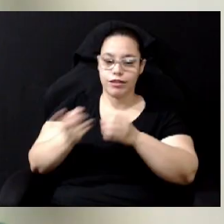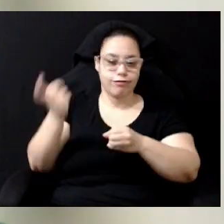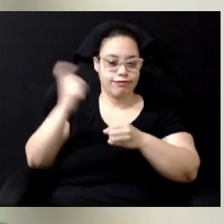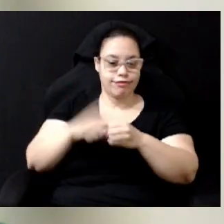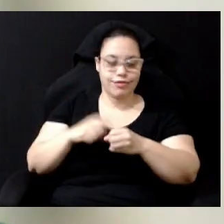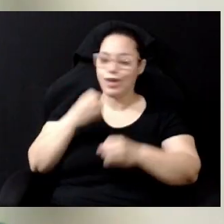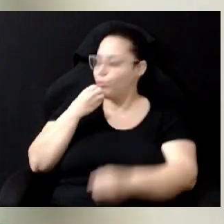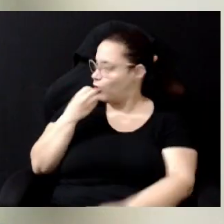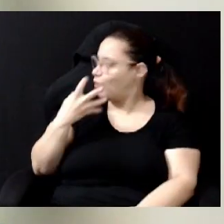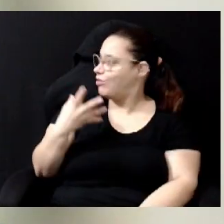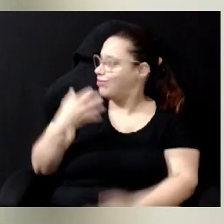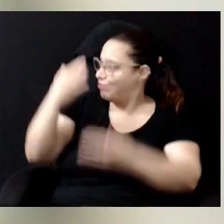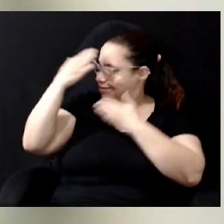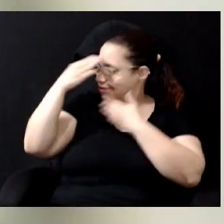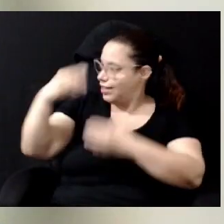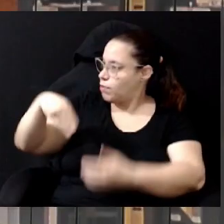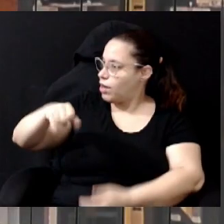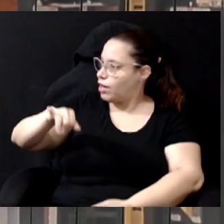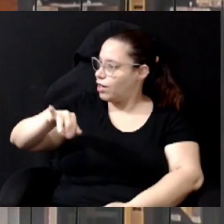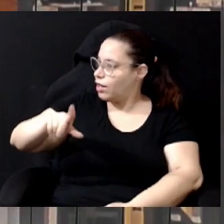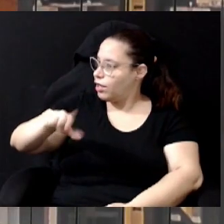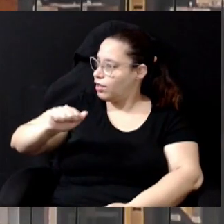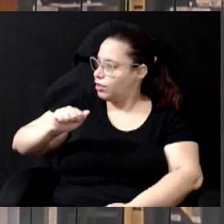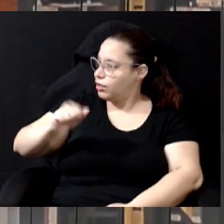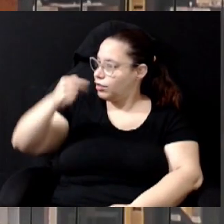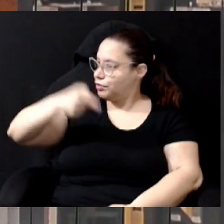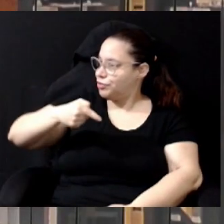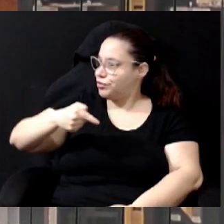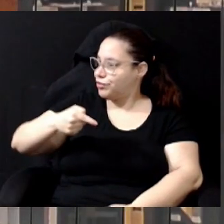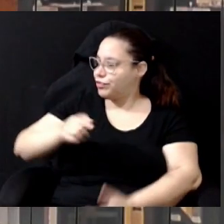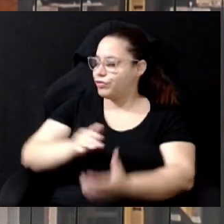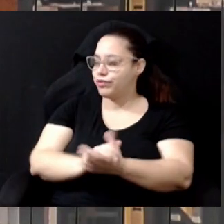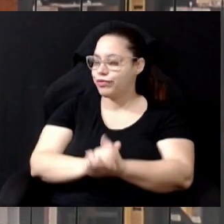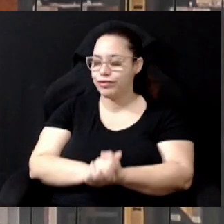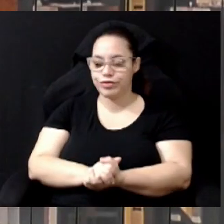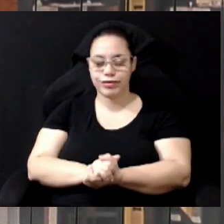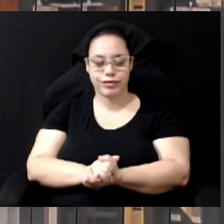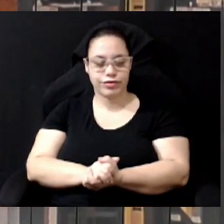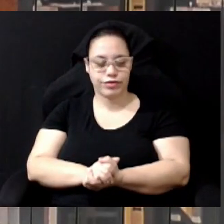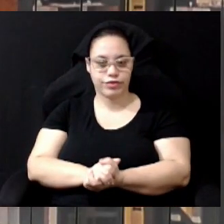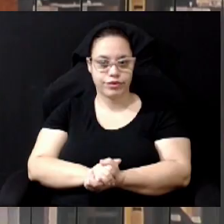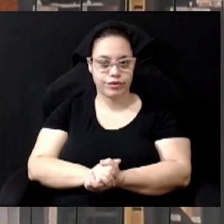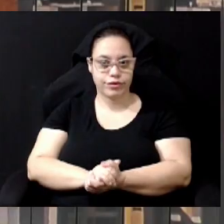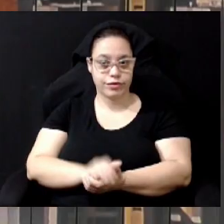caminho sem volta. Que bom. Muito obrigada, Marília, pela sua participação aqui com a gente.